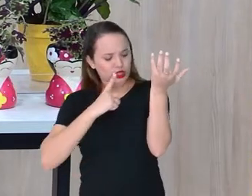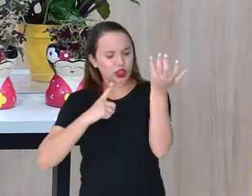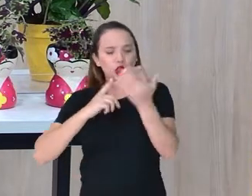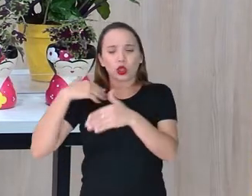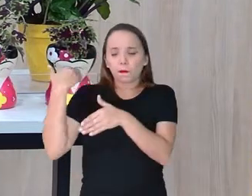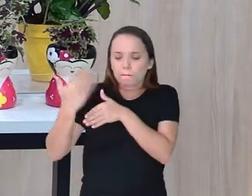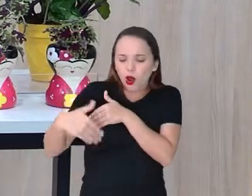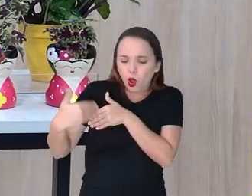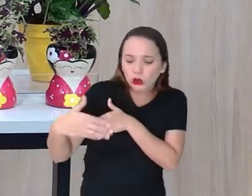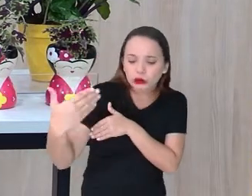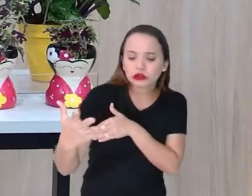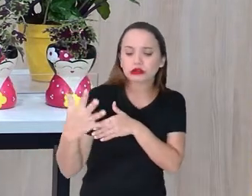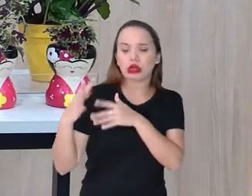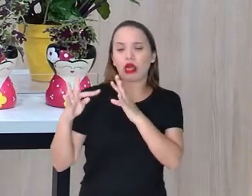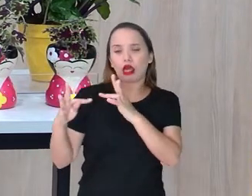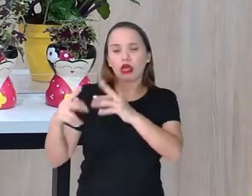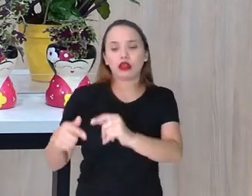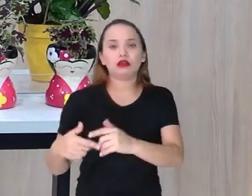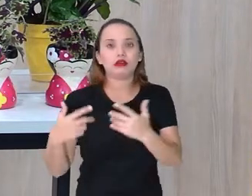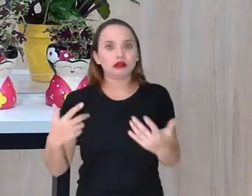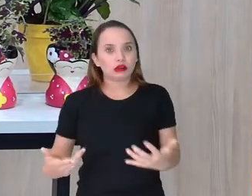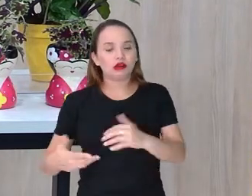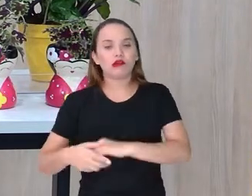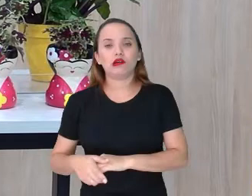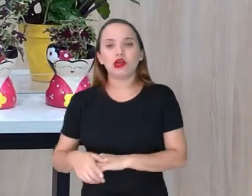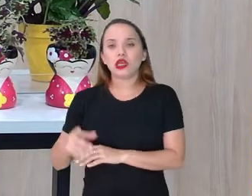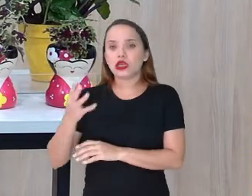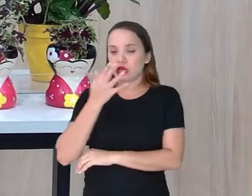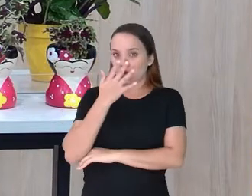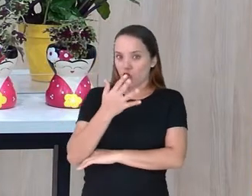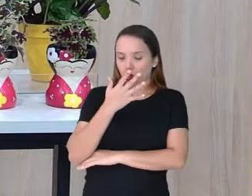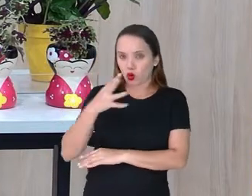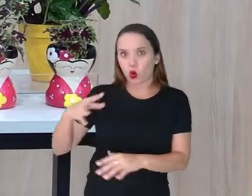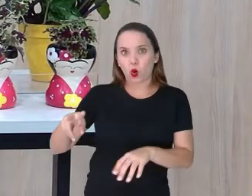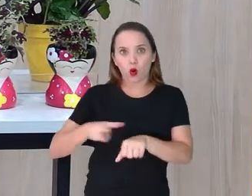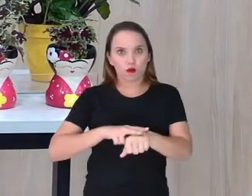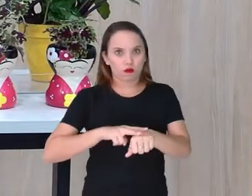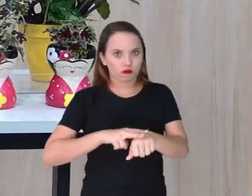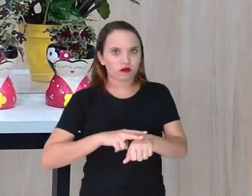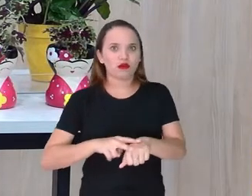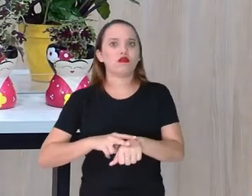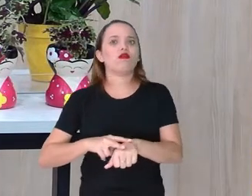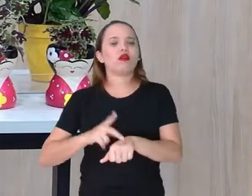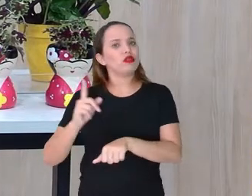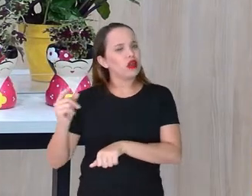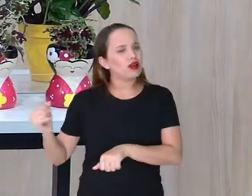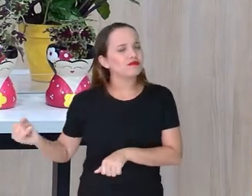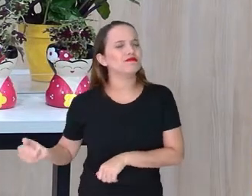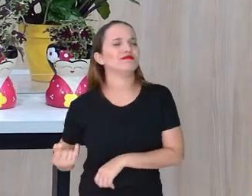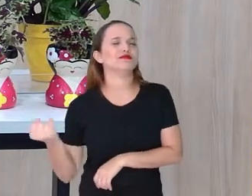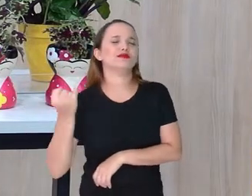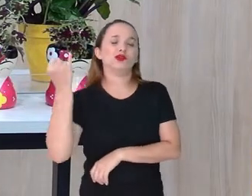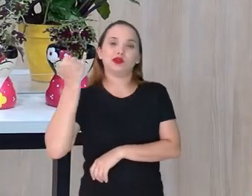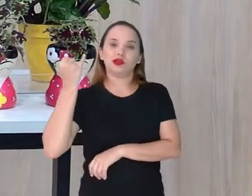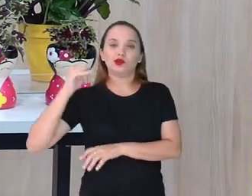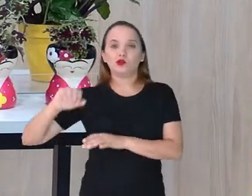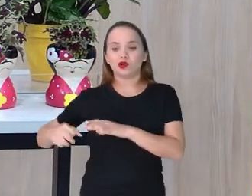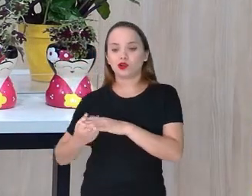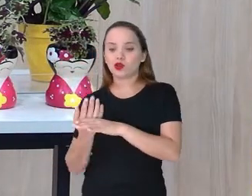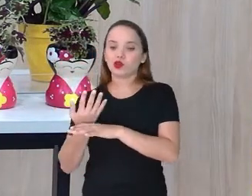a clorofila, esse pigmento que a gente viu, verde das plantas, ele é muito importante para que a planta